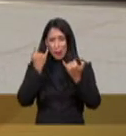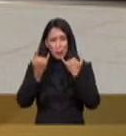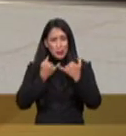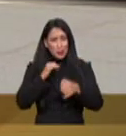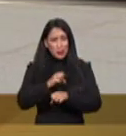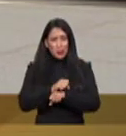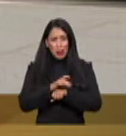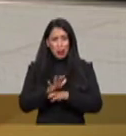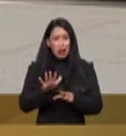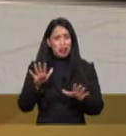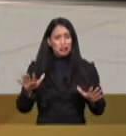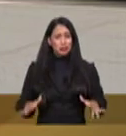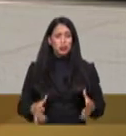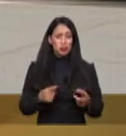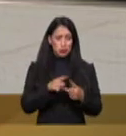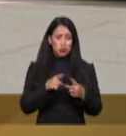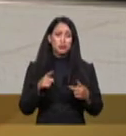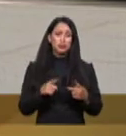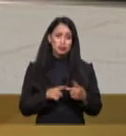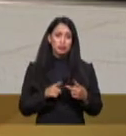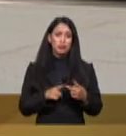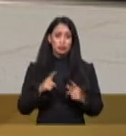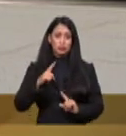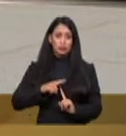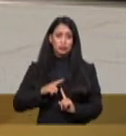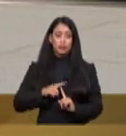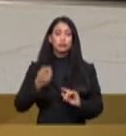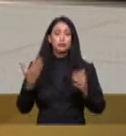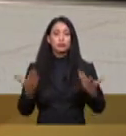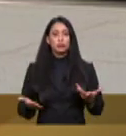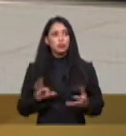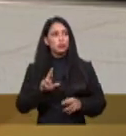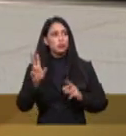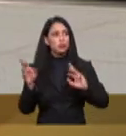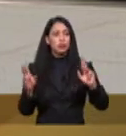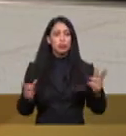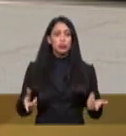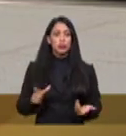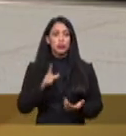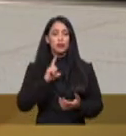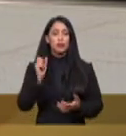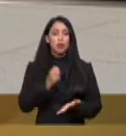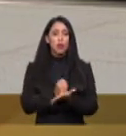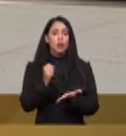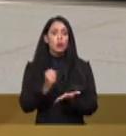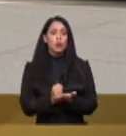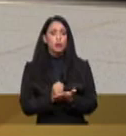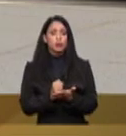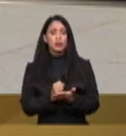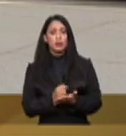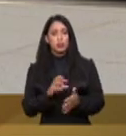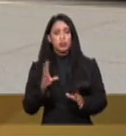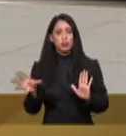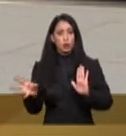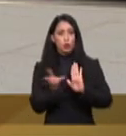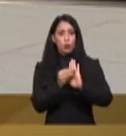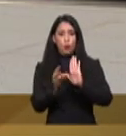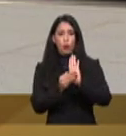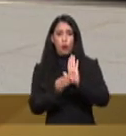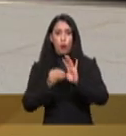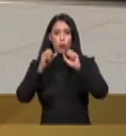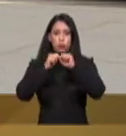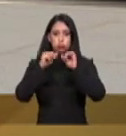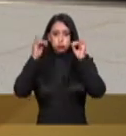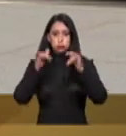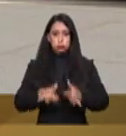de fiscalização estão presentes em ambos os casos. Portanto, não vejo distinção para fins de vedação entre a contratação de funcionamento de conteúdo e o